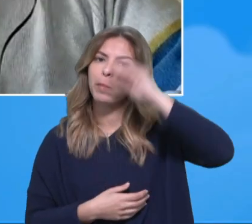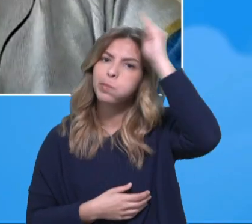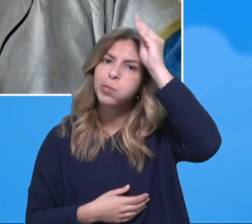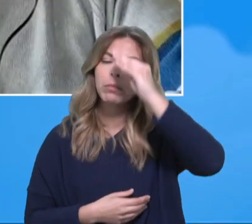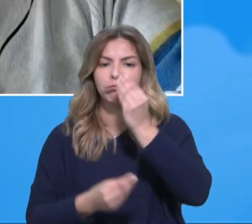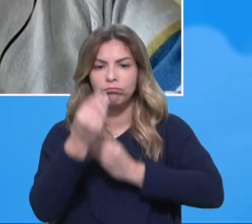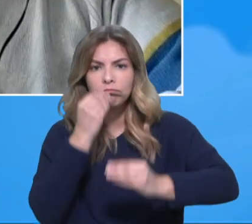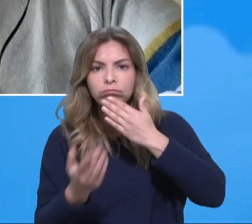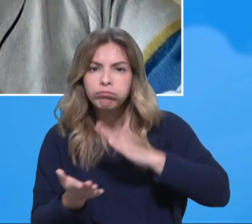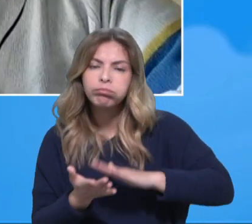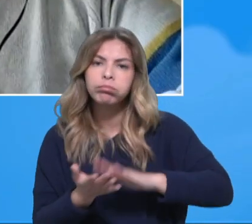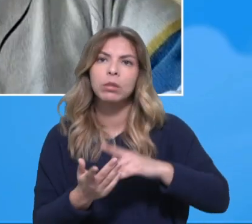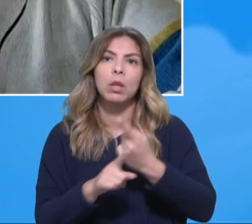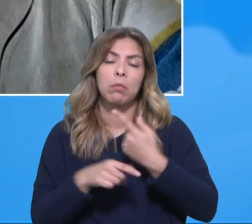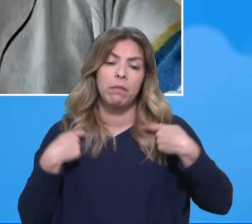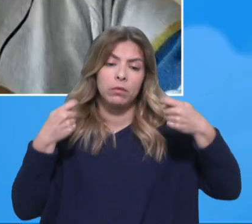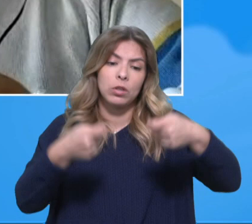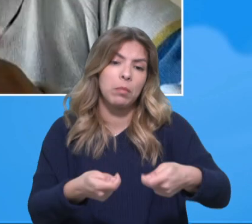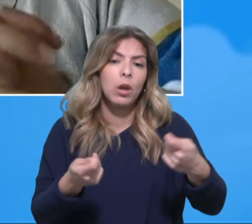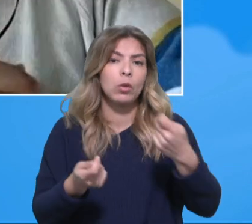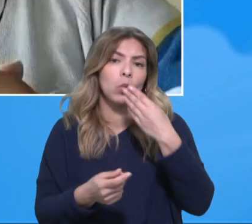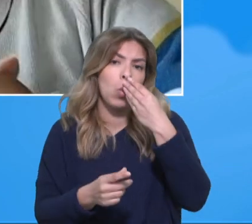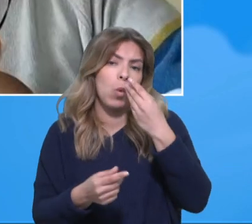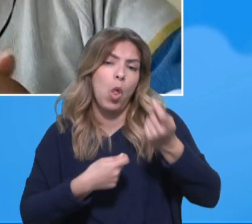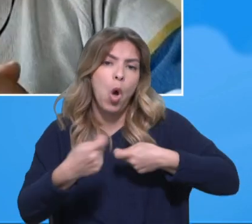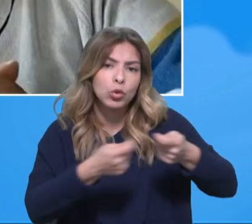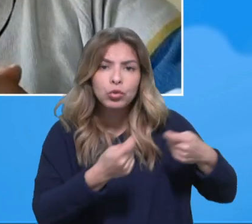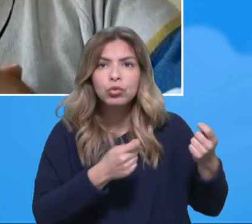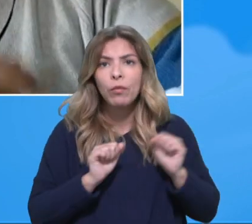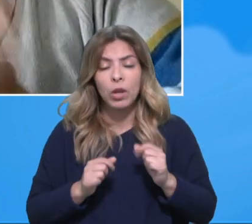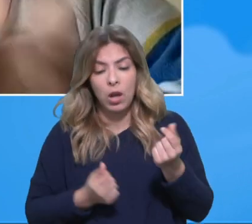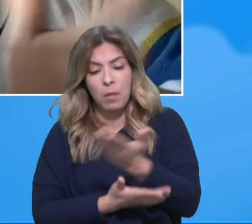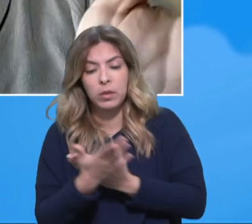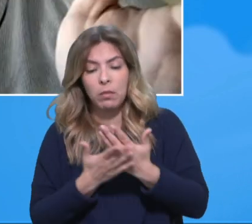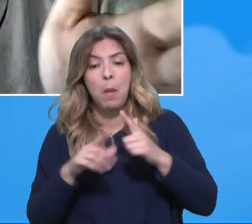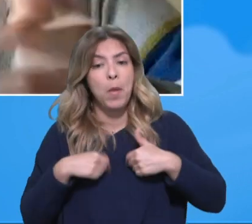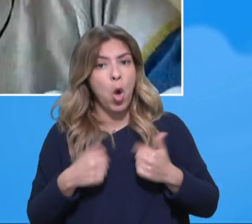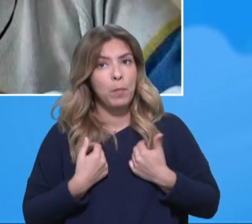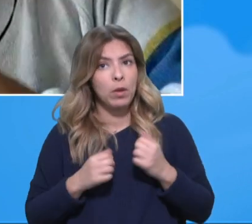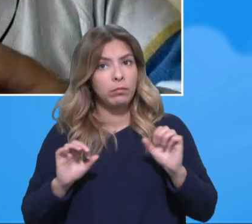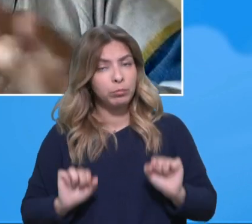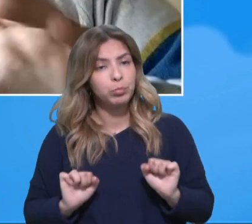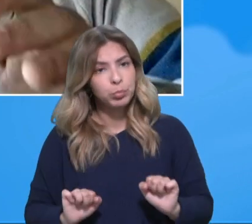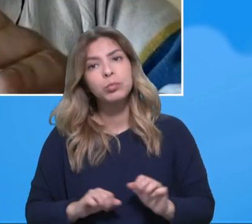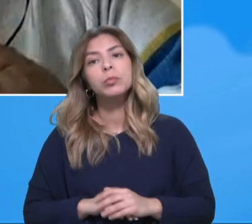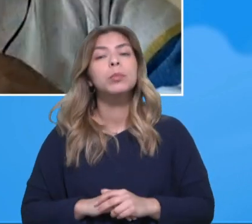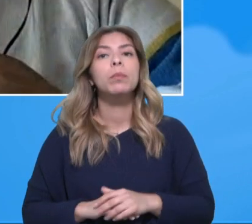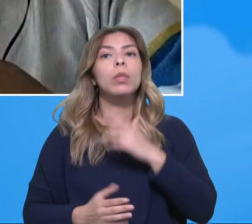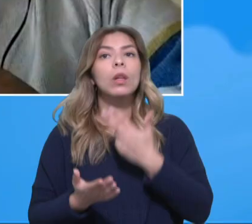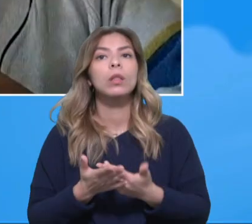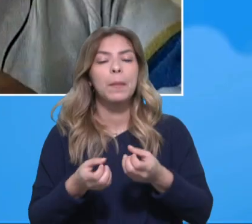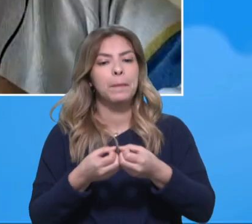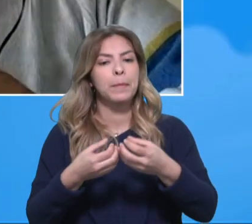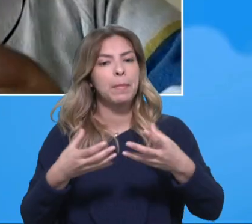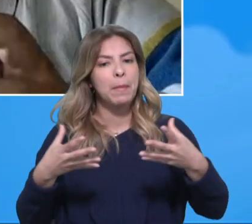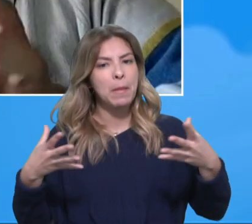também investir naquilo que é o nosso comércio local, naquilo que é a nossa economia em Santa Maria da Feira. Sem dúvida que sim. E a rede vai falar sobre isso exatamente